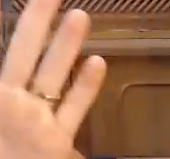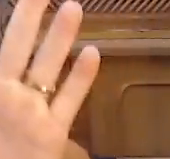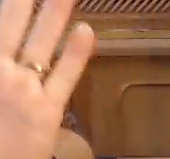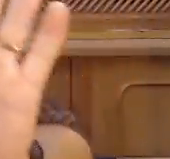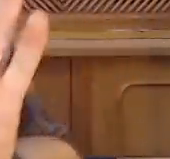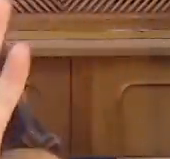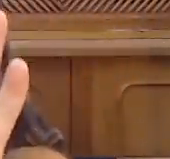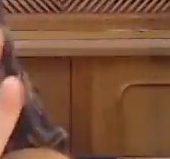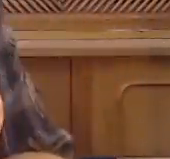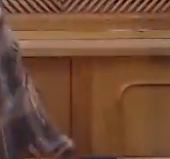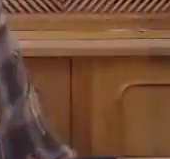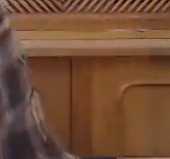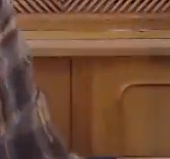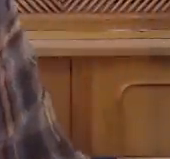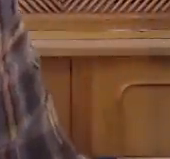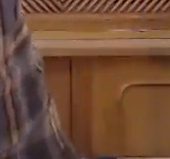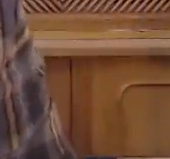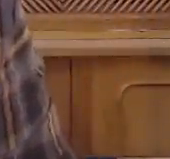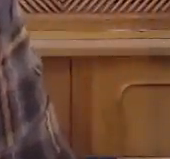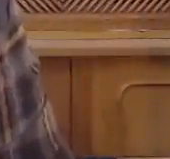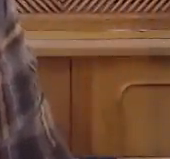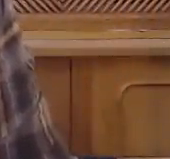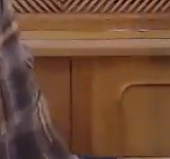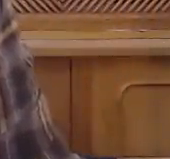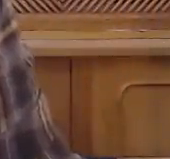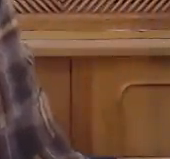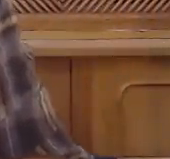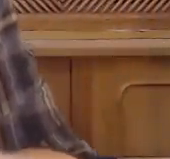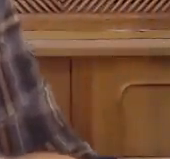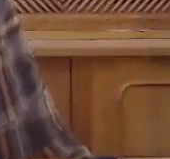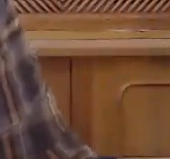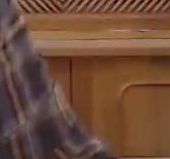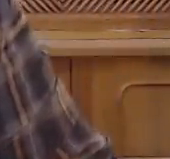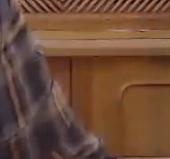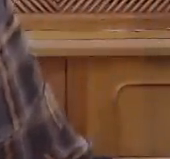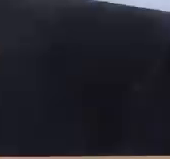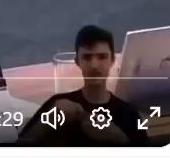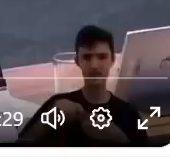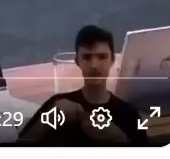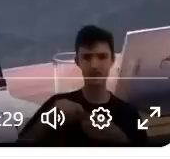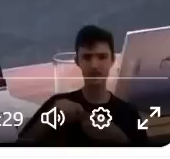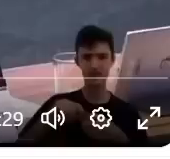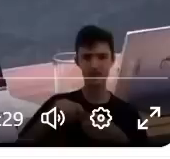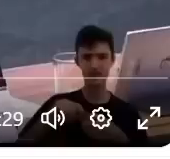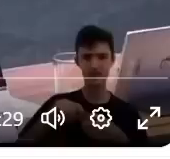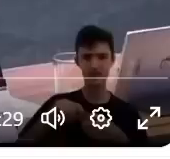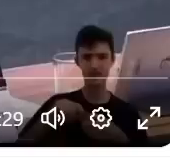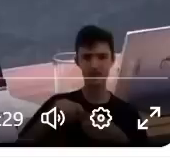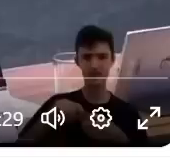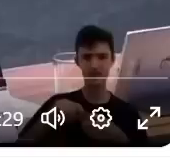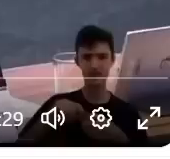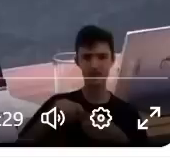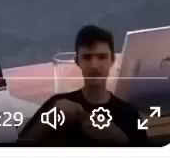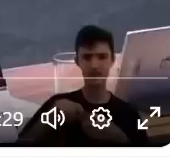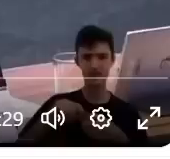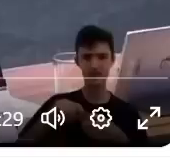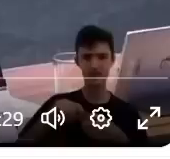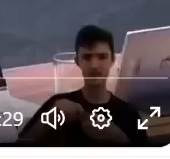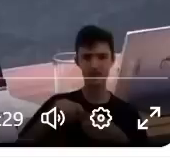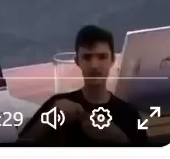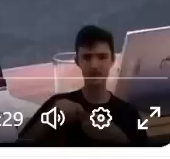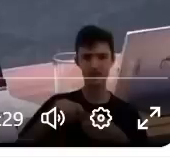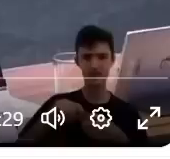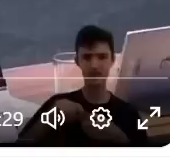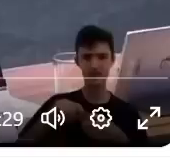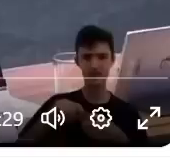falou opa eu não compro essa ideia do governo que o governo é vítima mais então tem coisa acontecendo e a gente precisa falar disso aqui